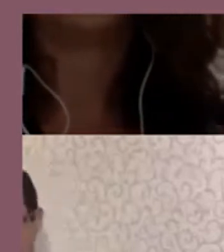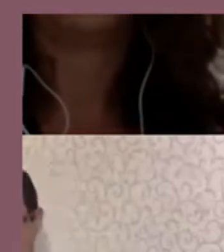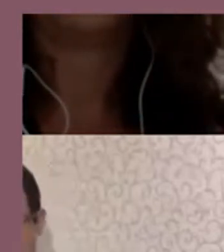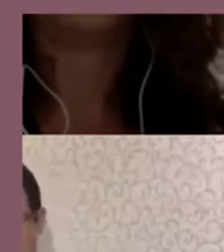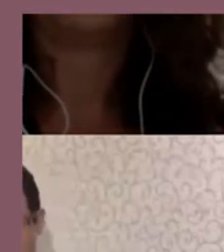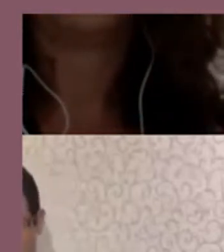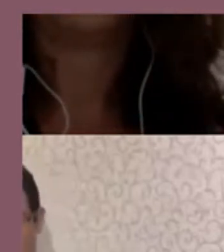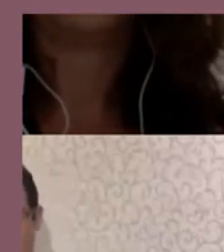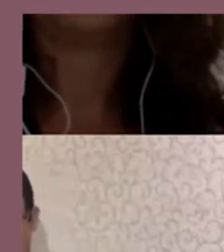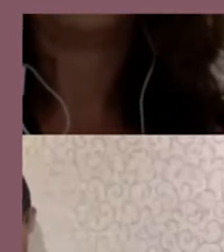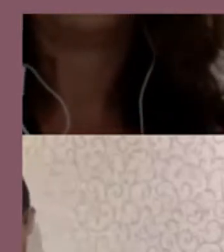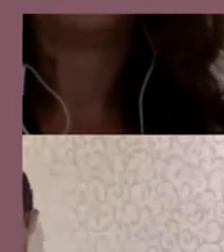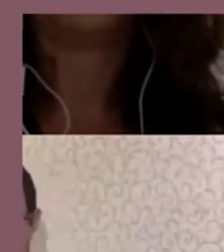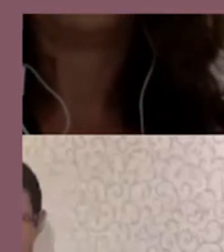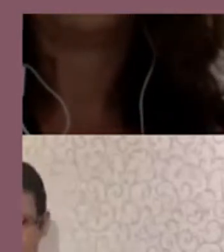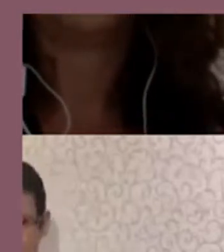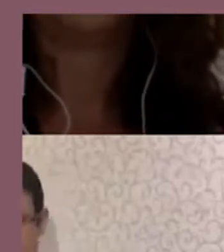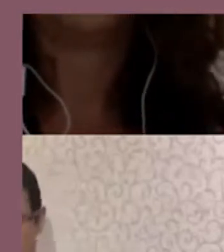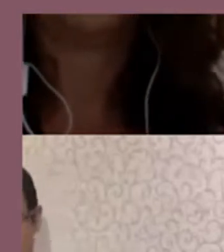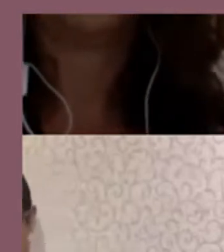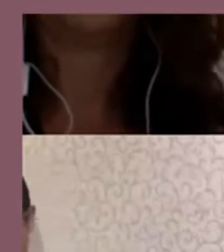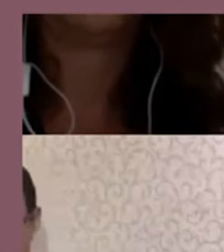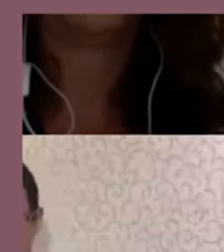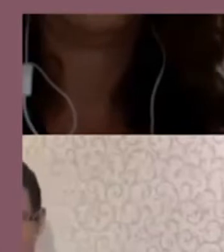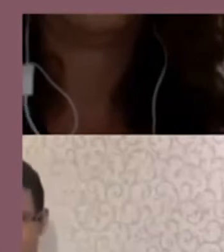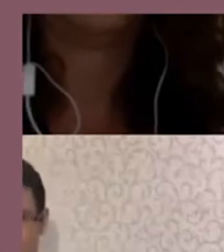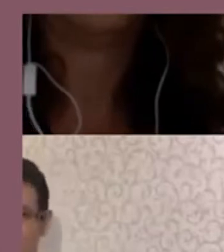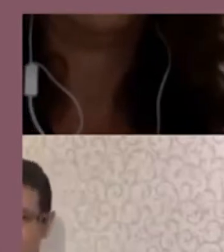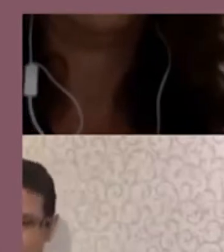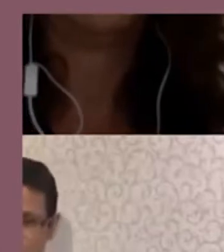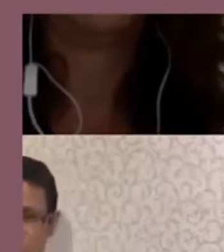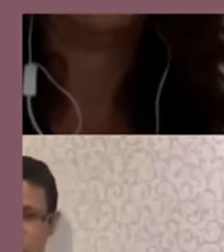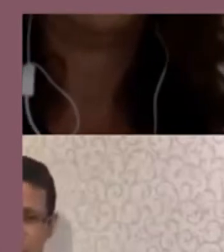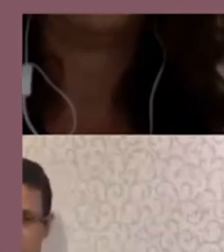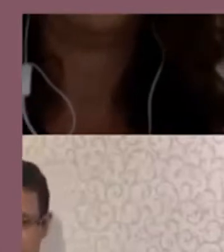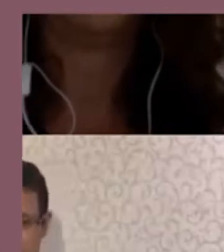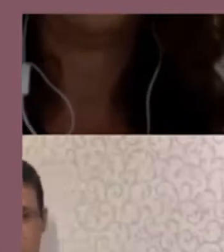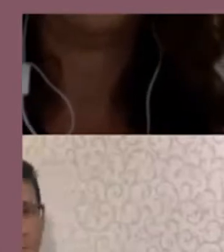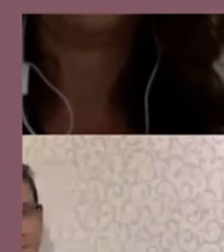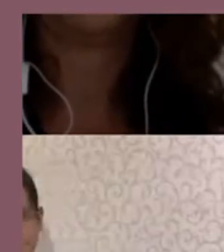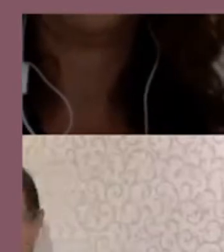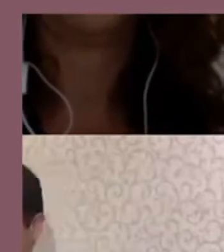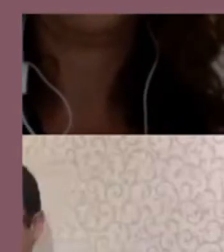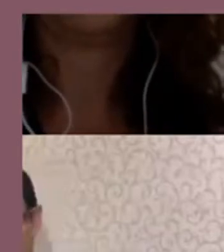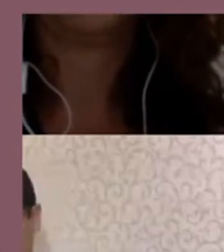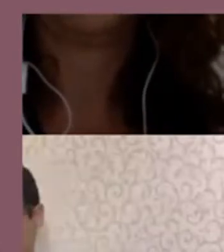chegando, ou que vieram depois, precisam conhecer essa história.